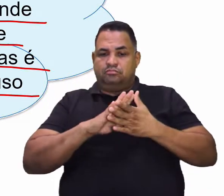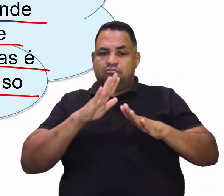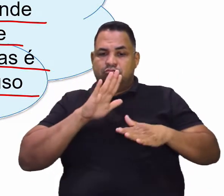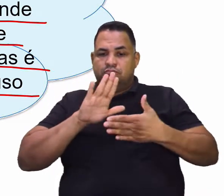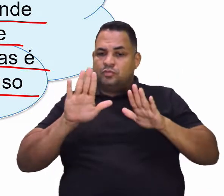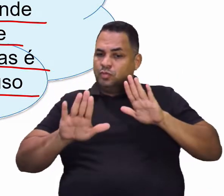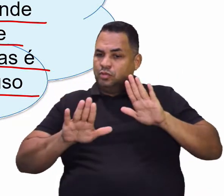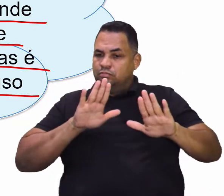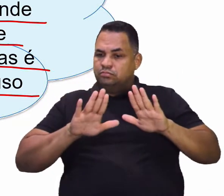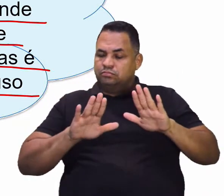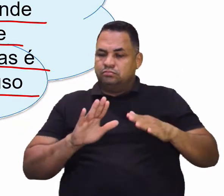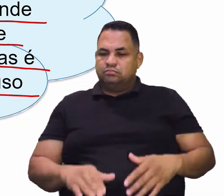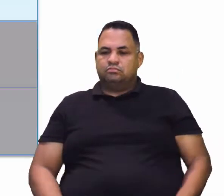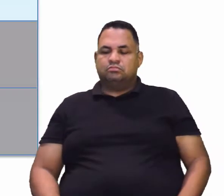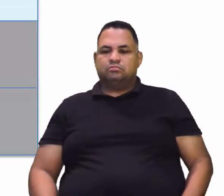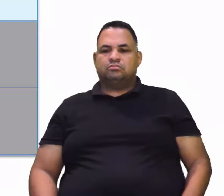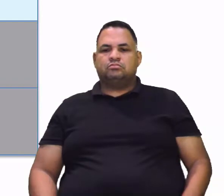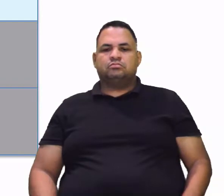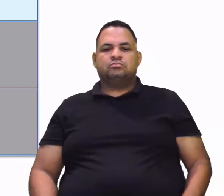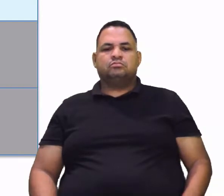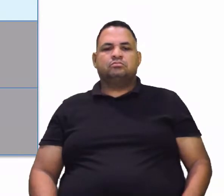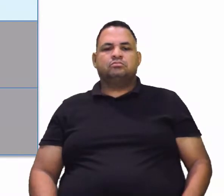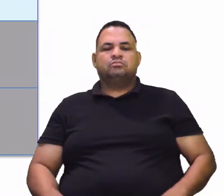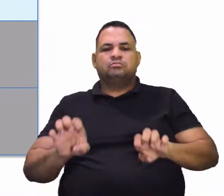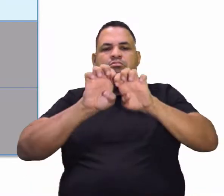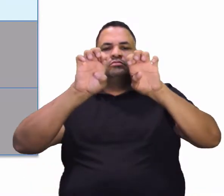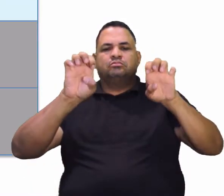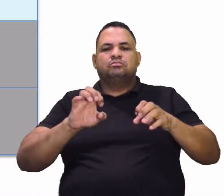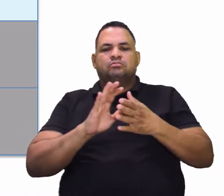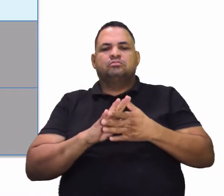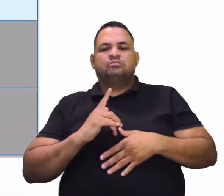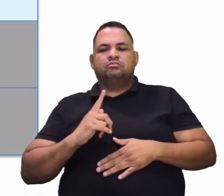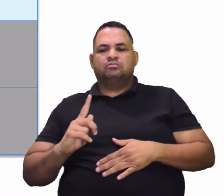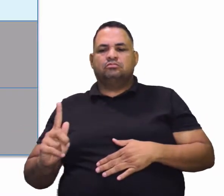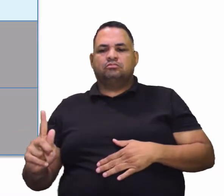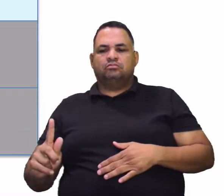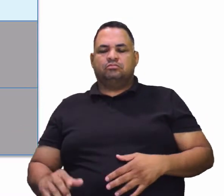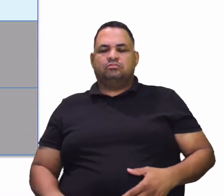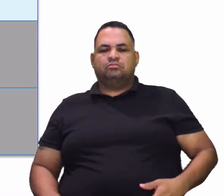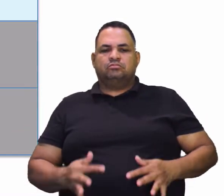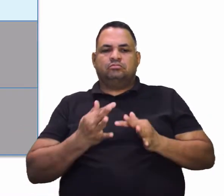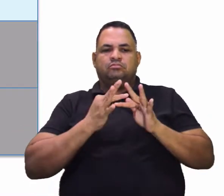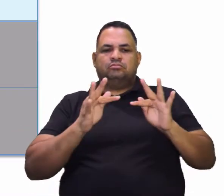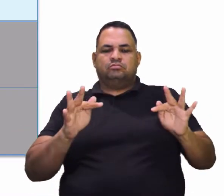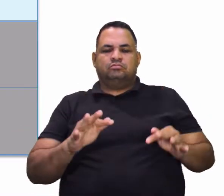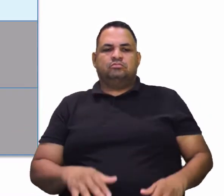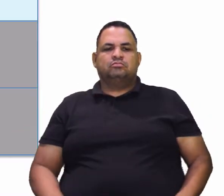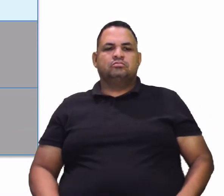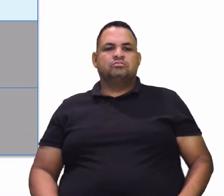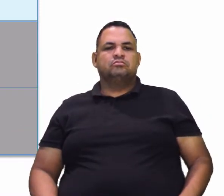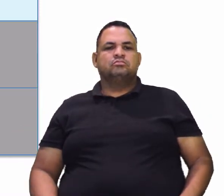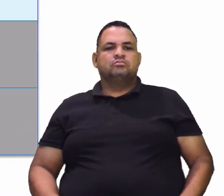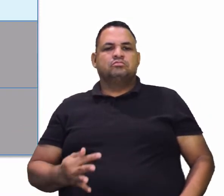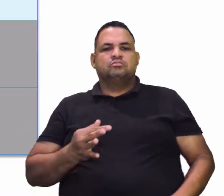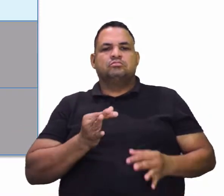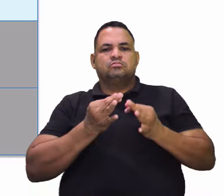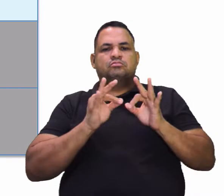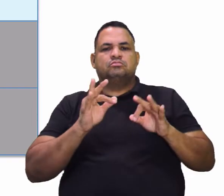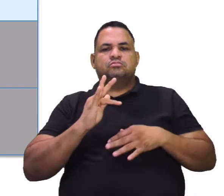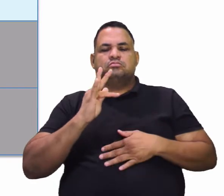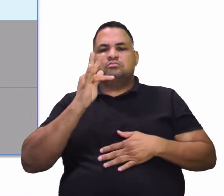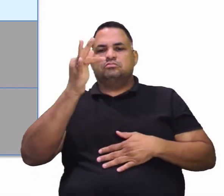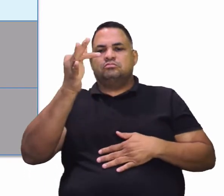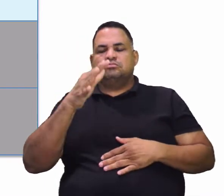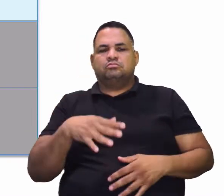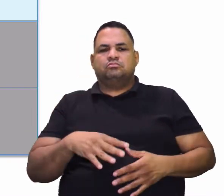aqui é informal, ok? Então vamos ver a estrutura gramatical das frases do Simple Future com will. É